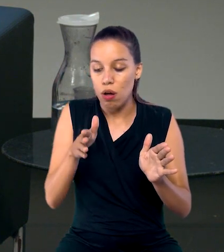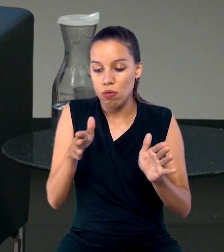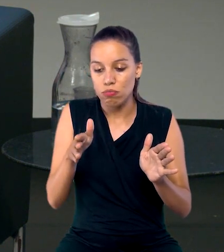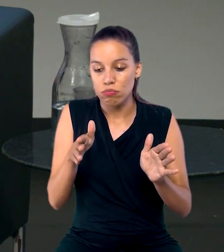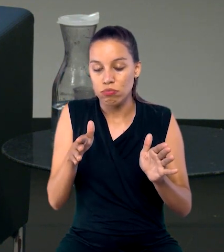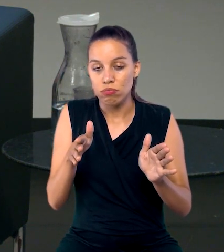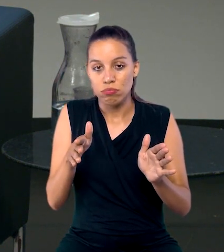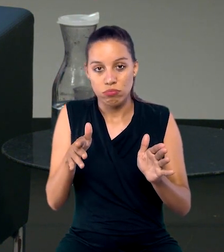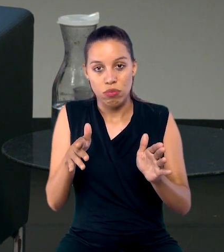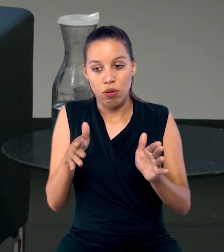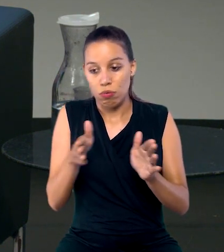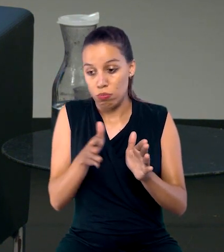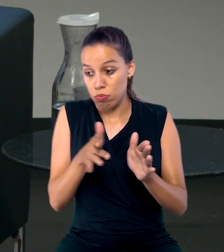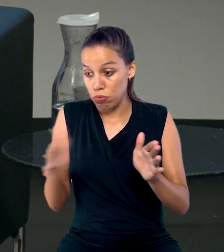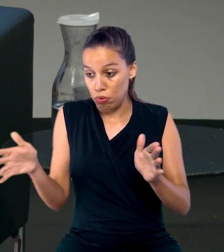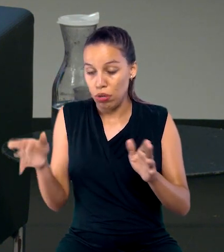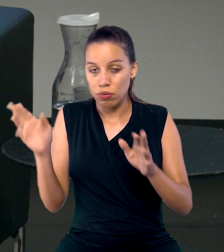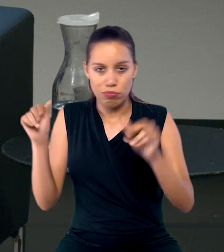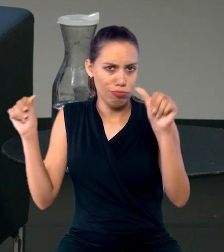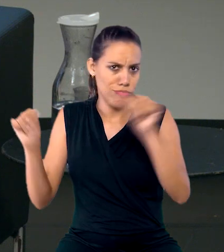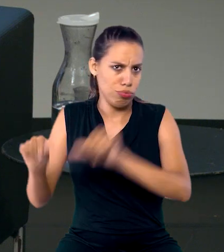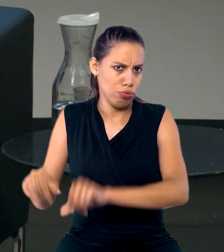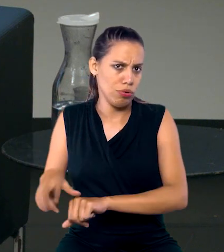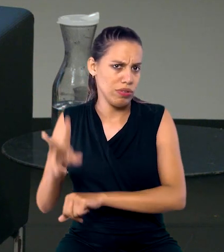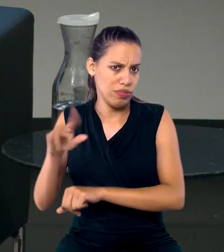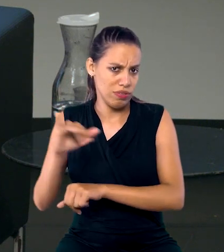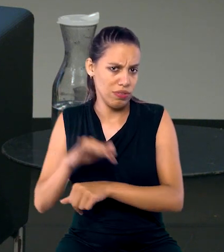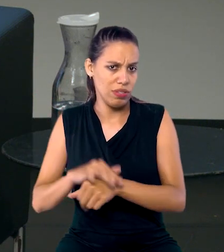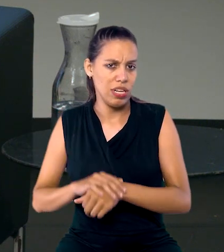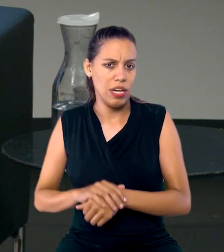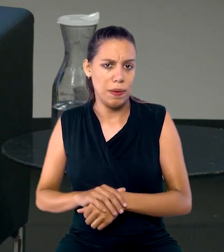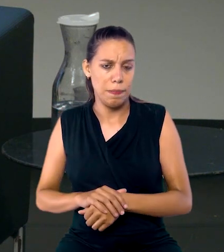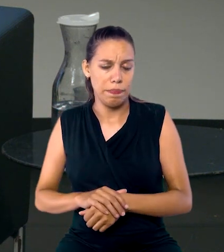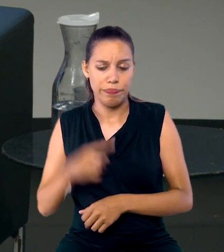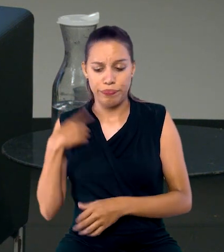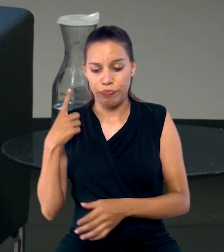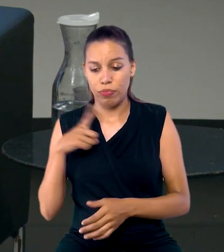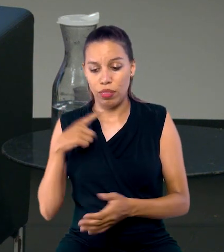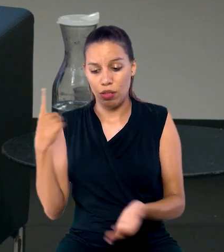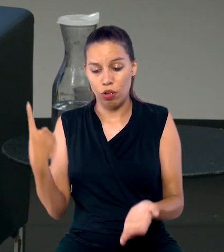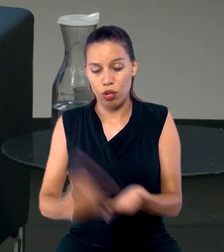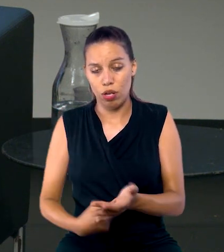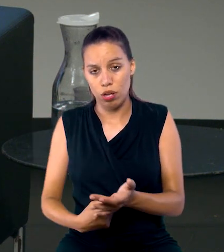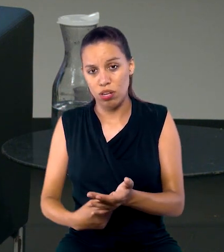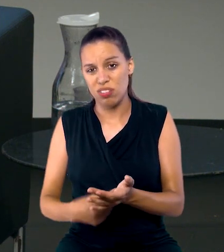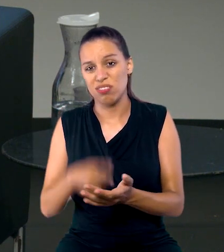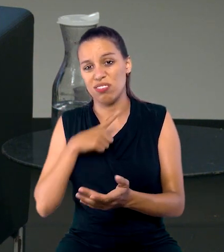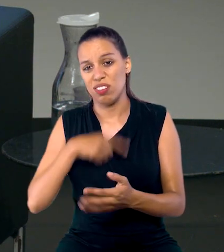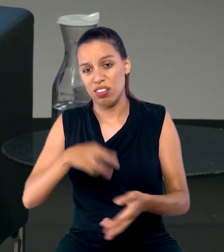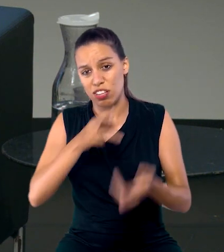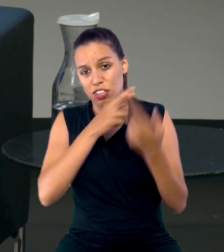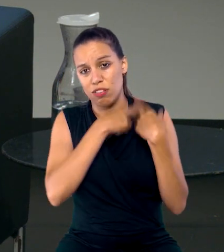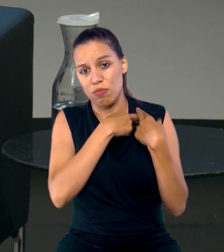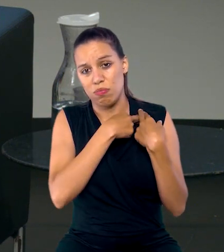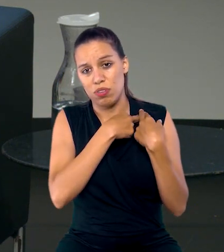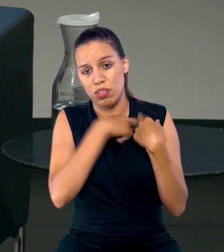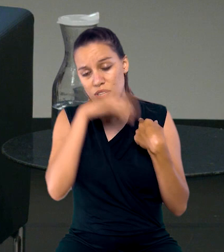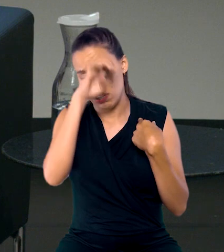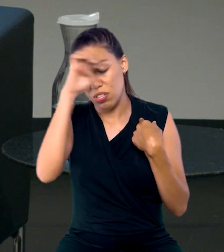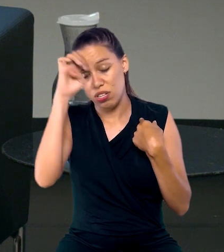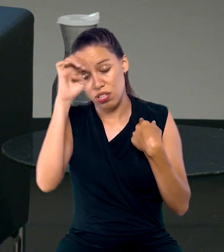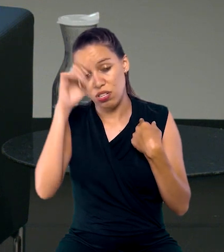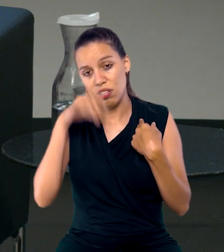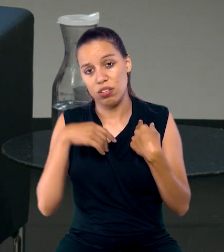Vai piorar. A gente tem um compromisso, uma responsabilidade ética com